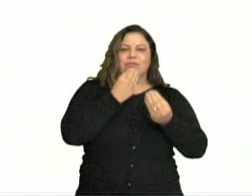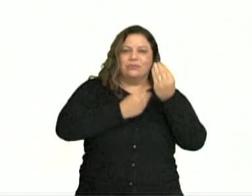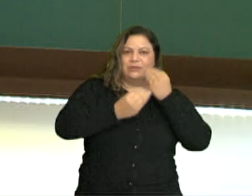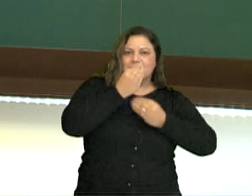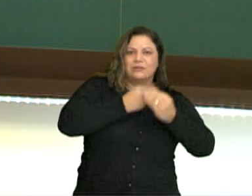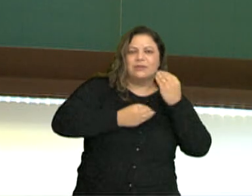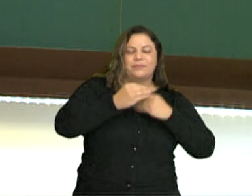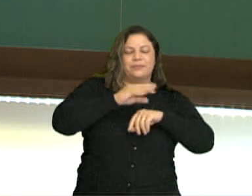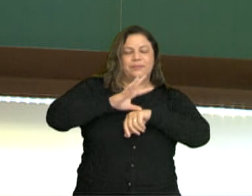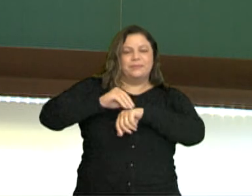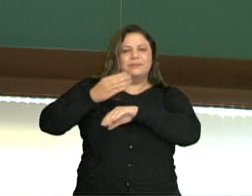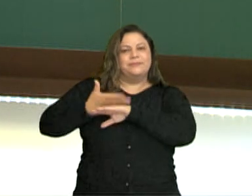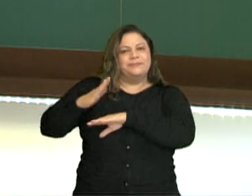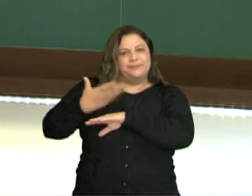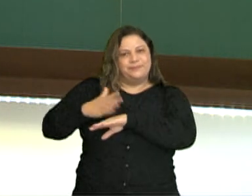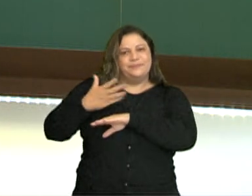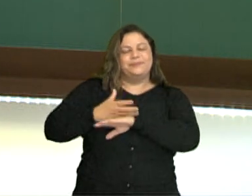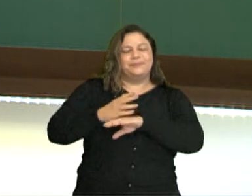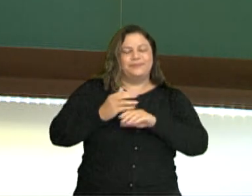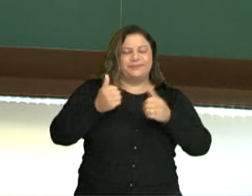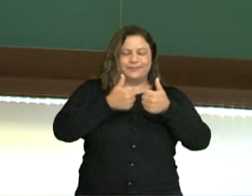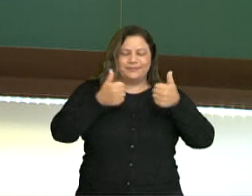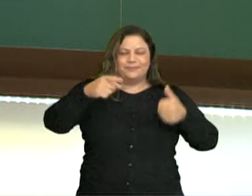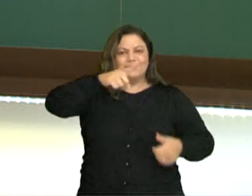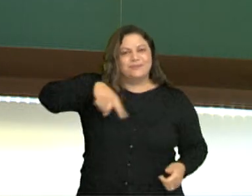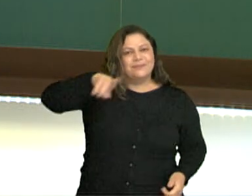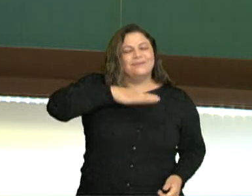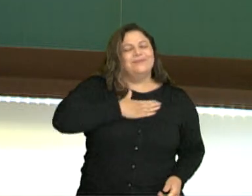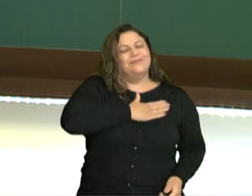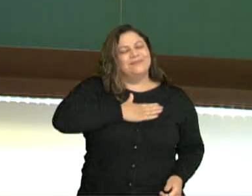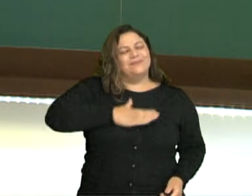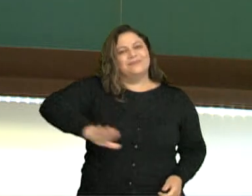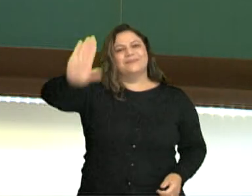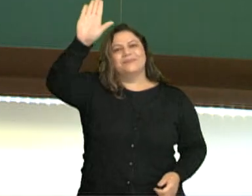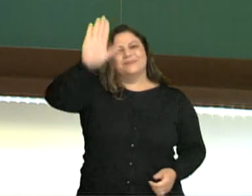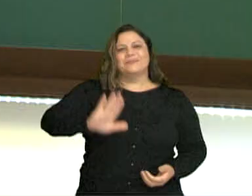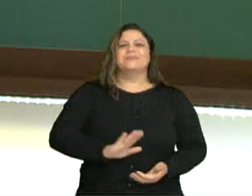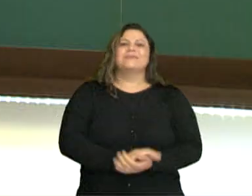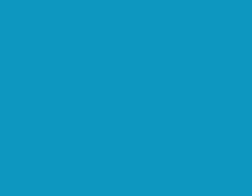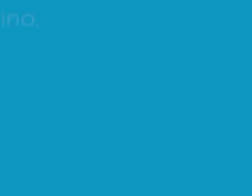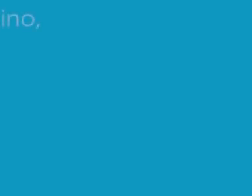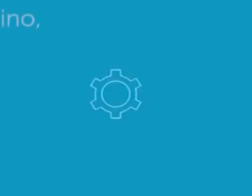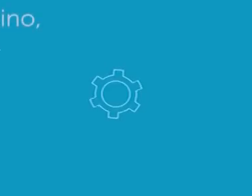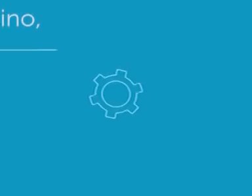o conhecimento com atividades e questionamentos. Espero que vocês tenham gostado e até breve!